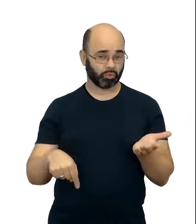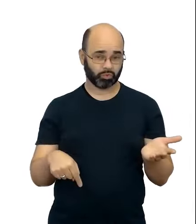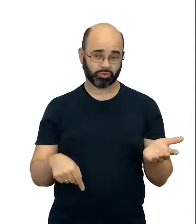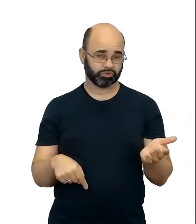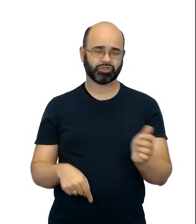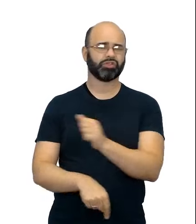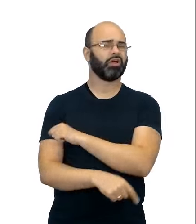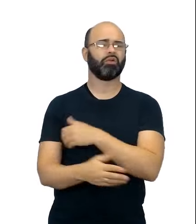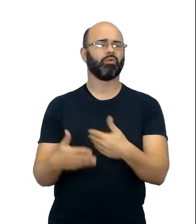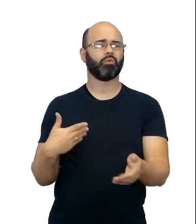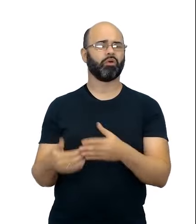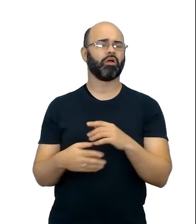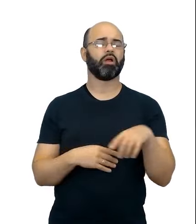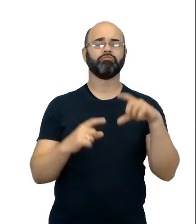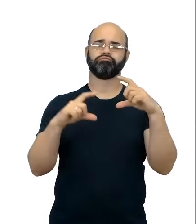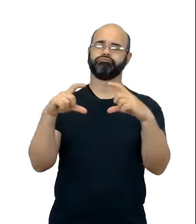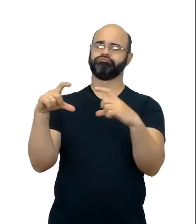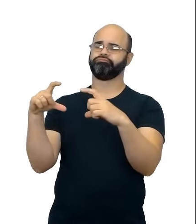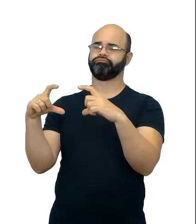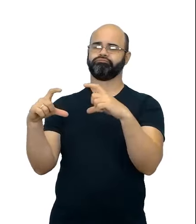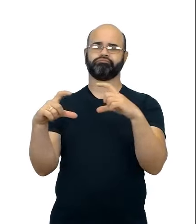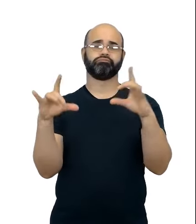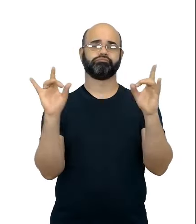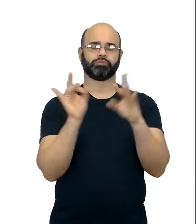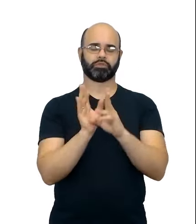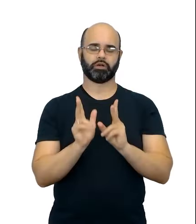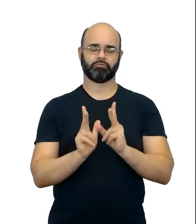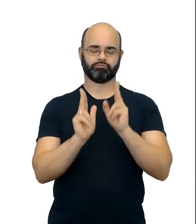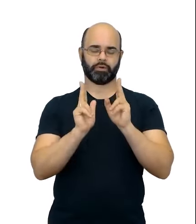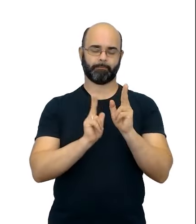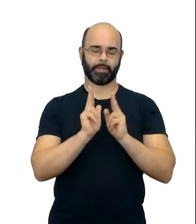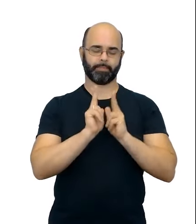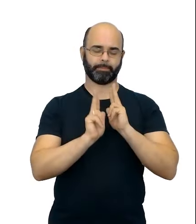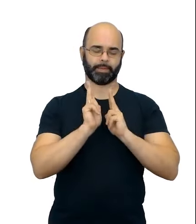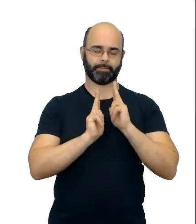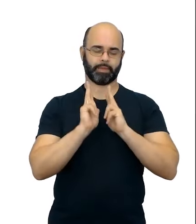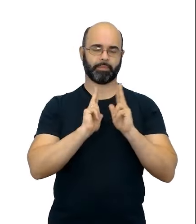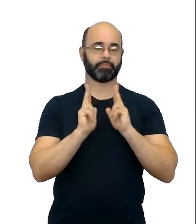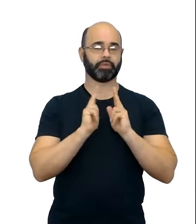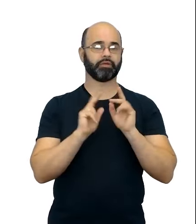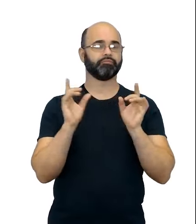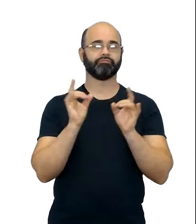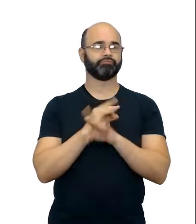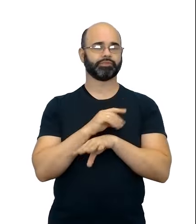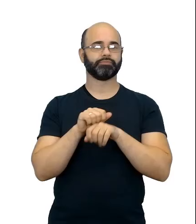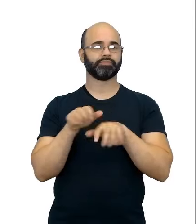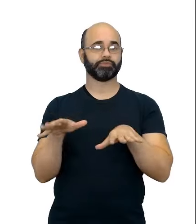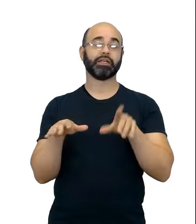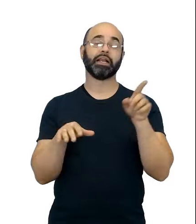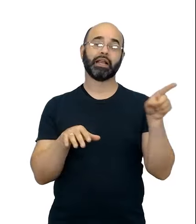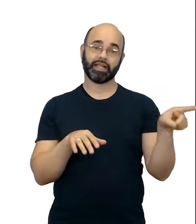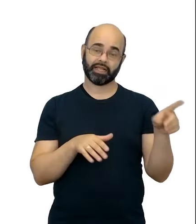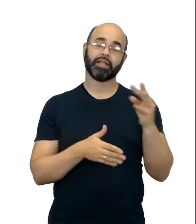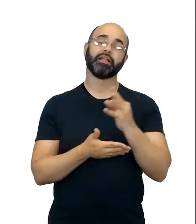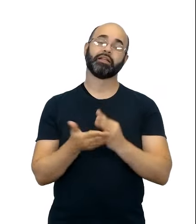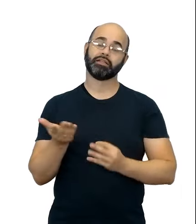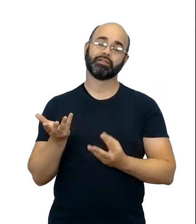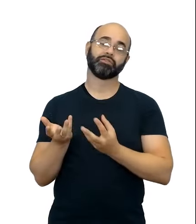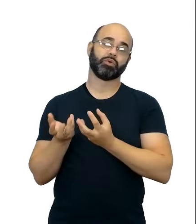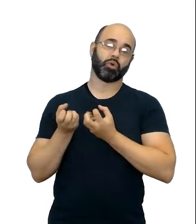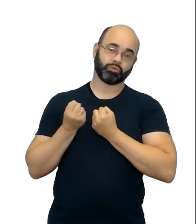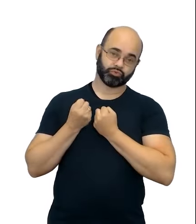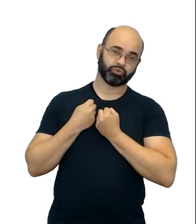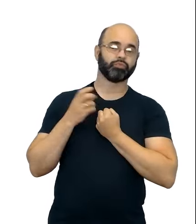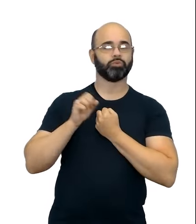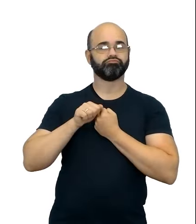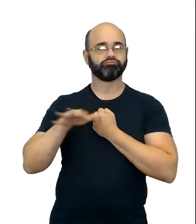virou. Ele se tornou um editor, mas ele também é um consumidor desse tipo de texto. E é importante